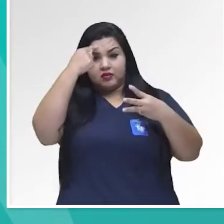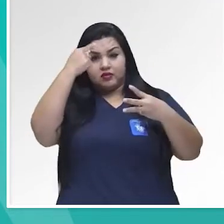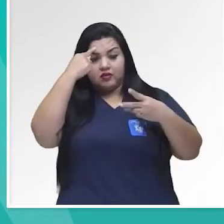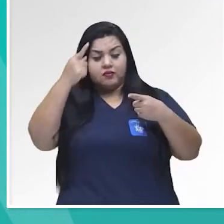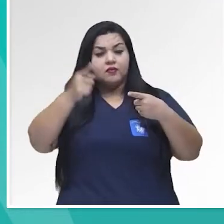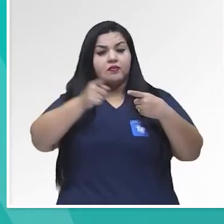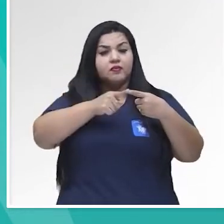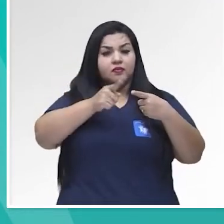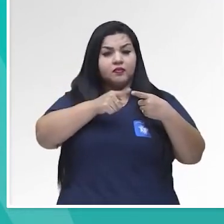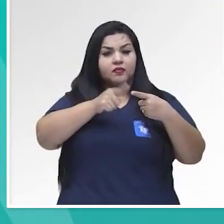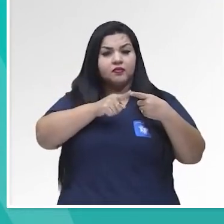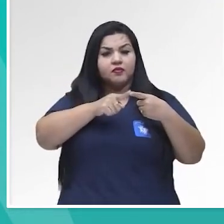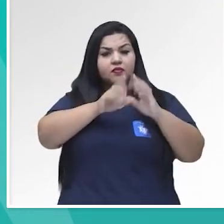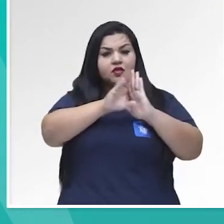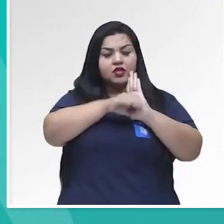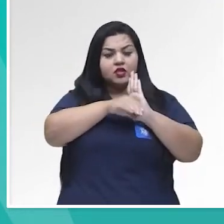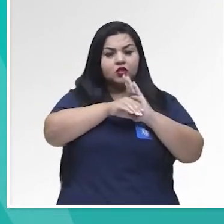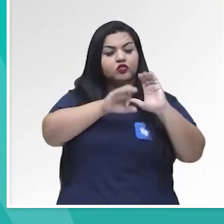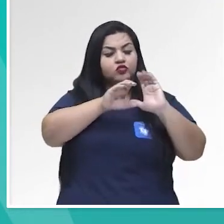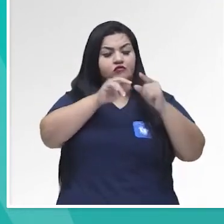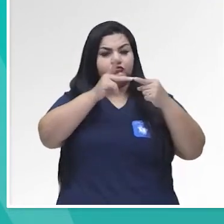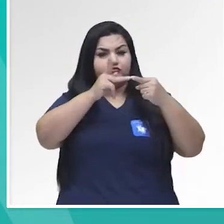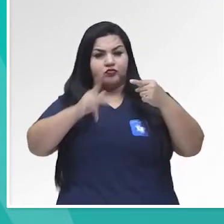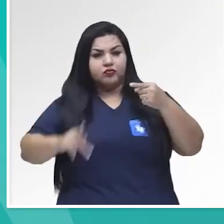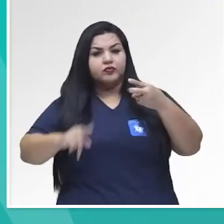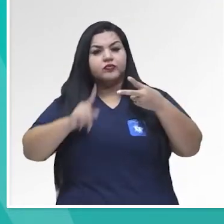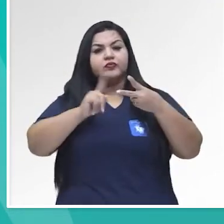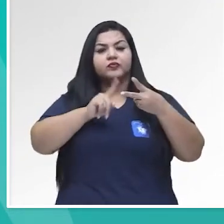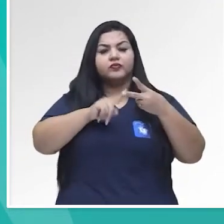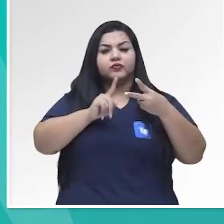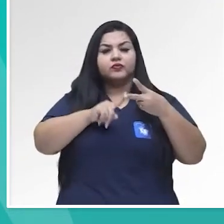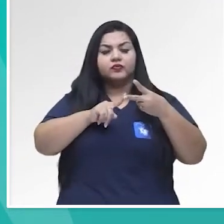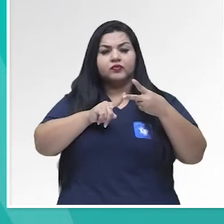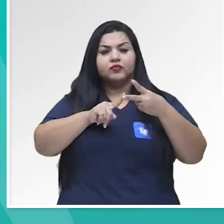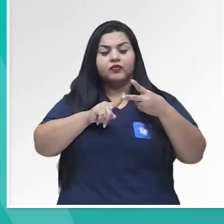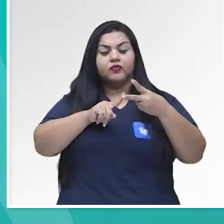primeira, que é o conceito de paradigma, a segunda, de